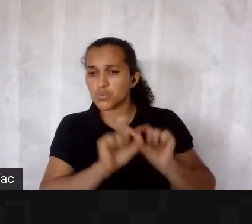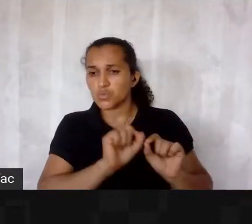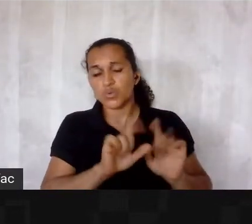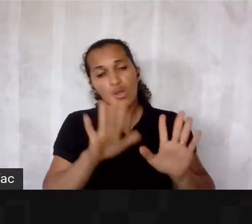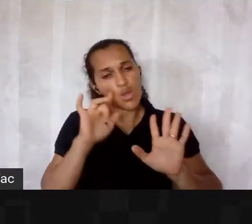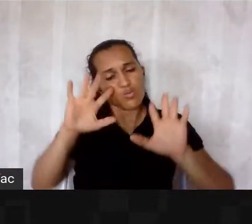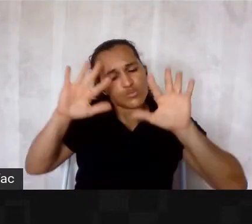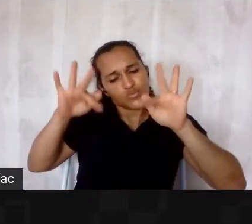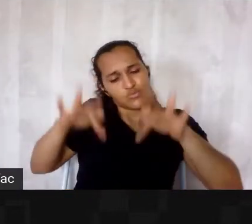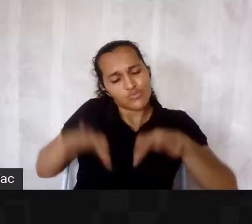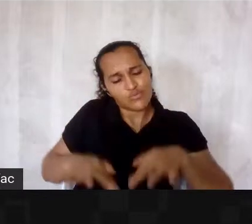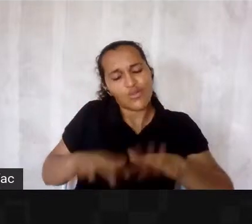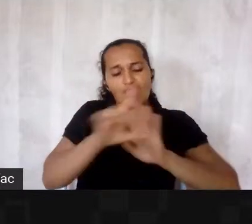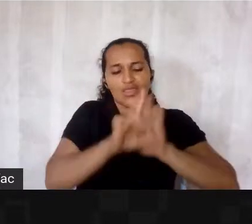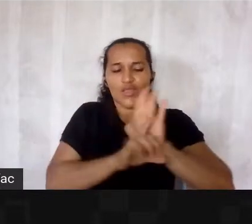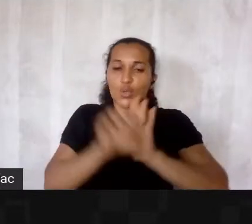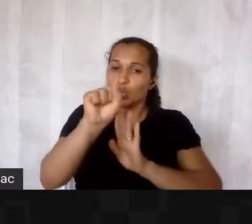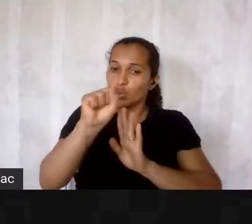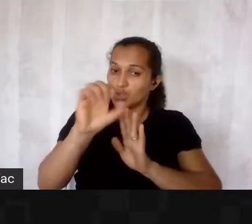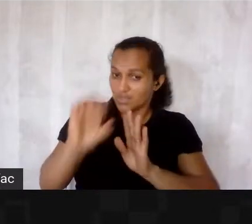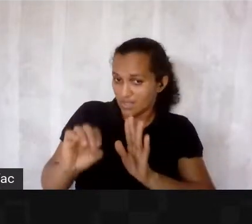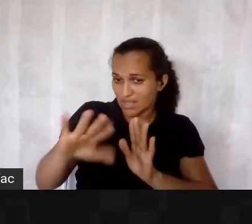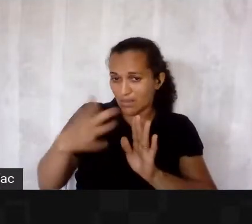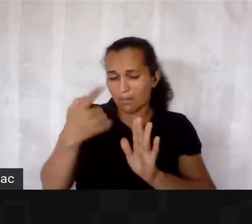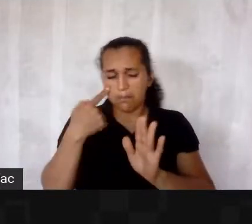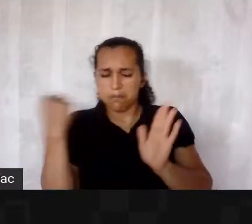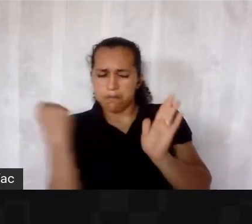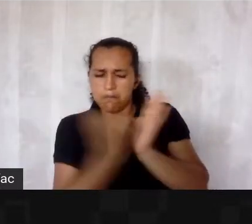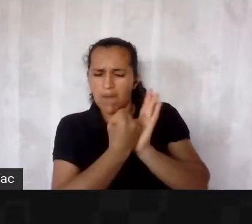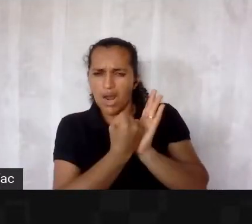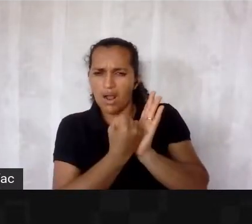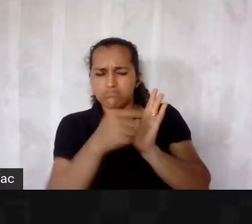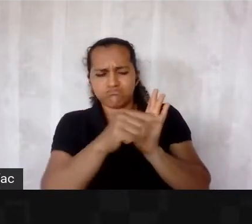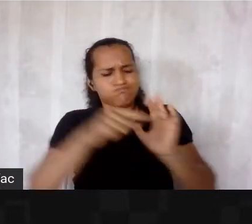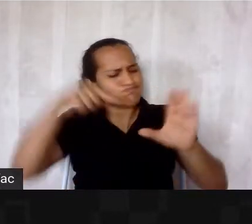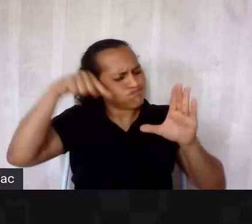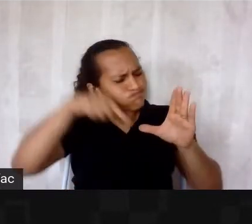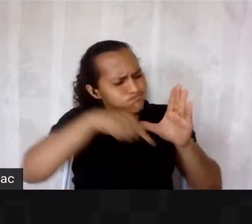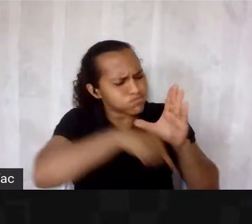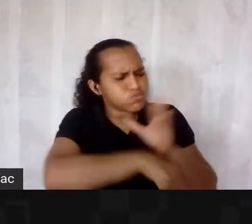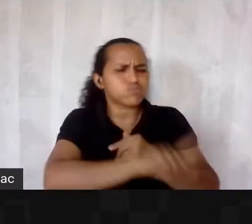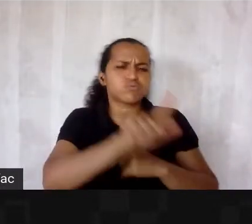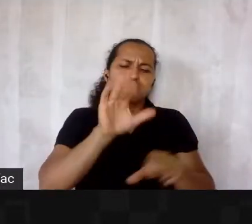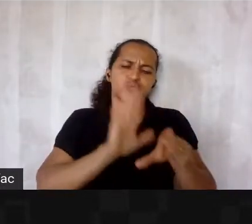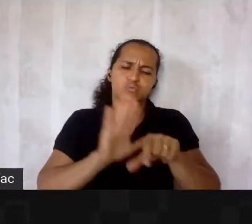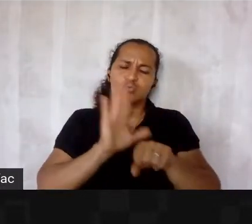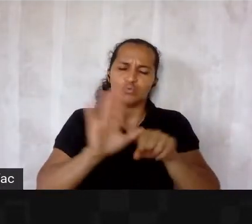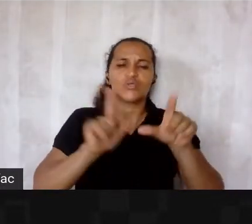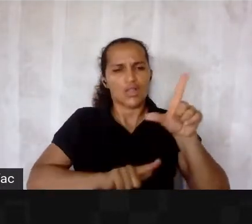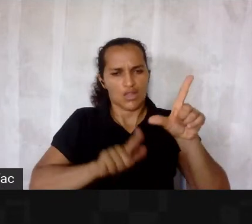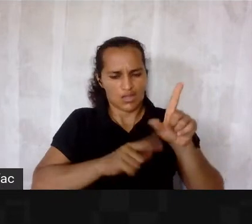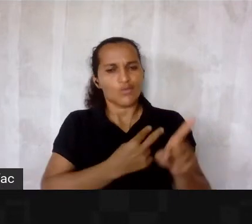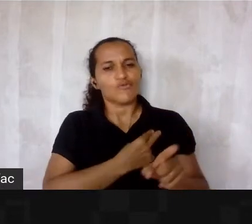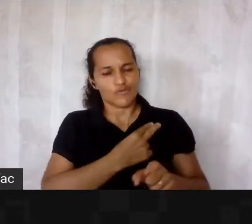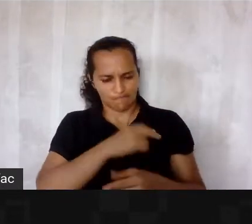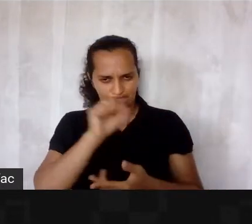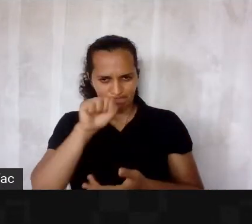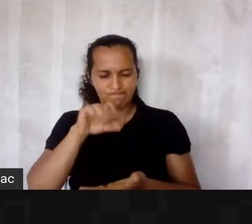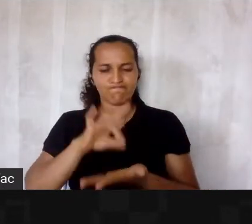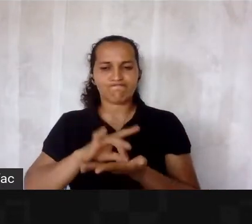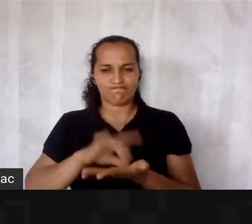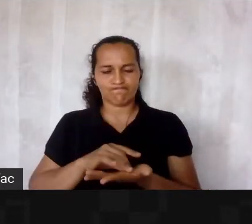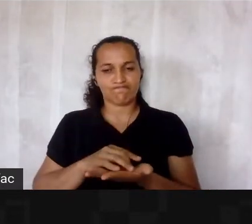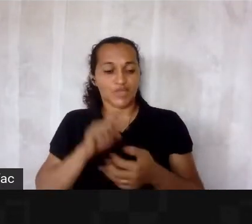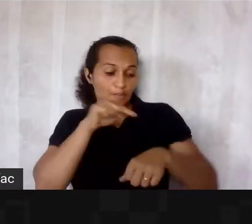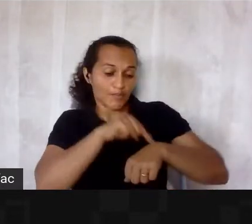dizendo que a década de 80, ela marca profundamente a história do curso de letras da UFAC, porque é um momento em que ele